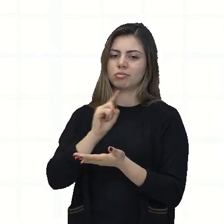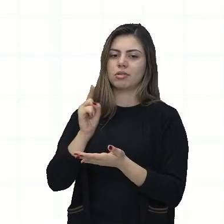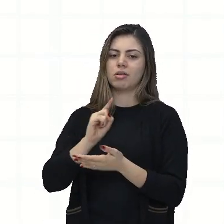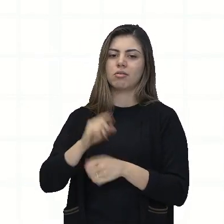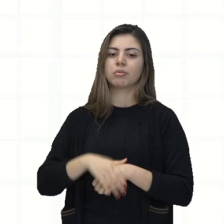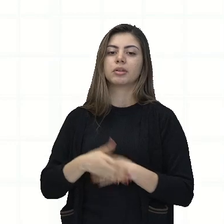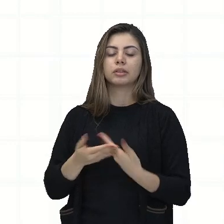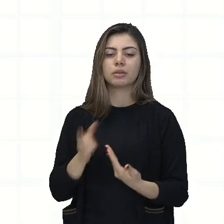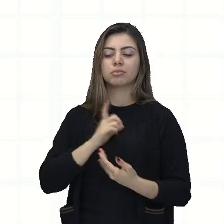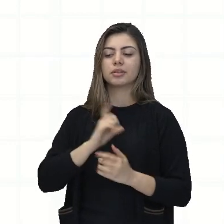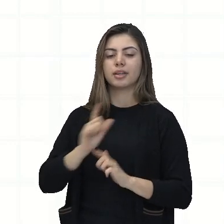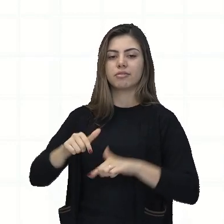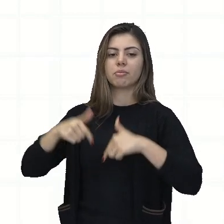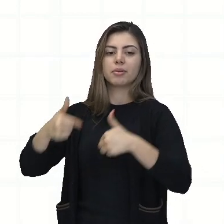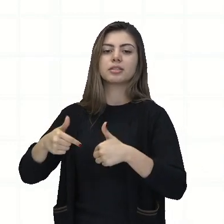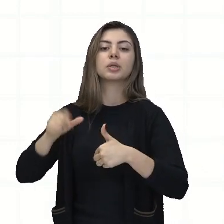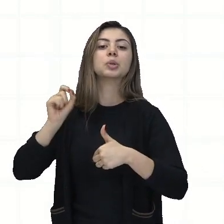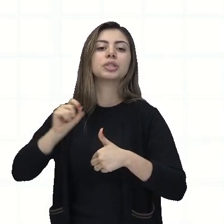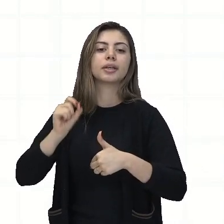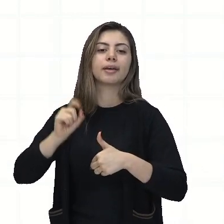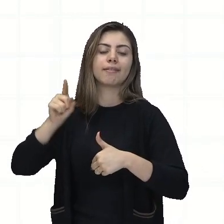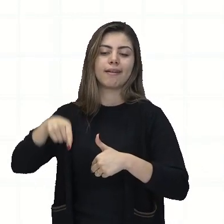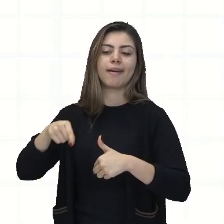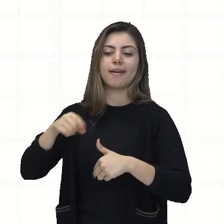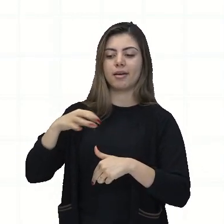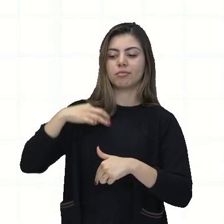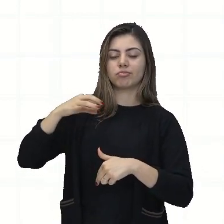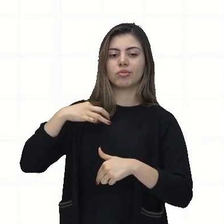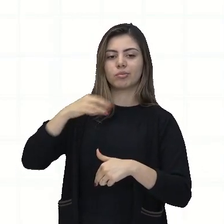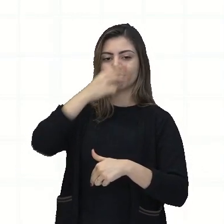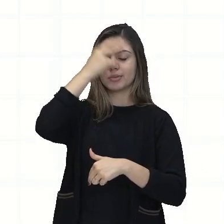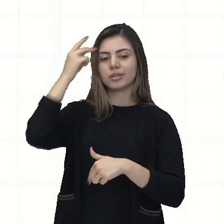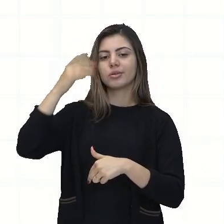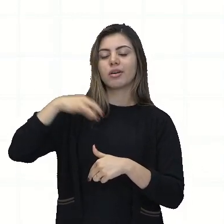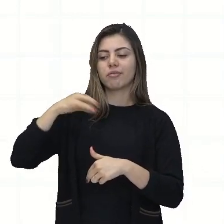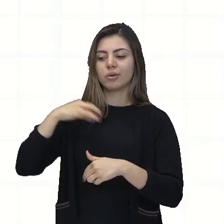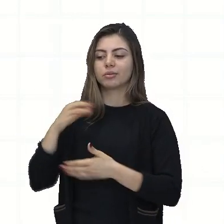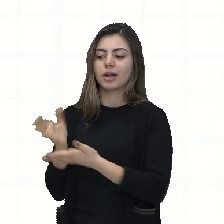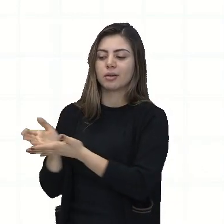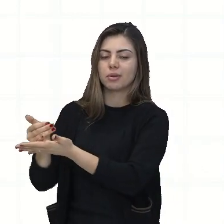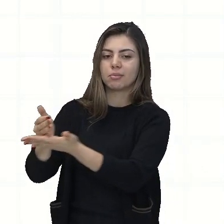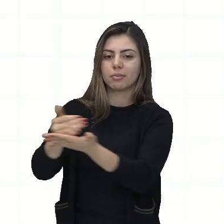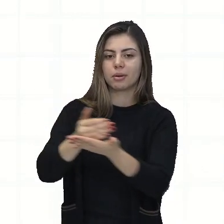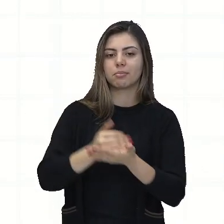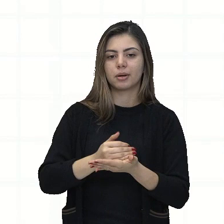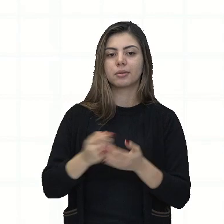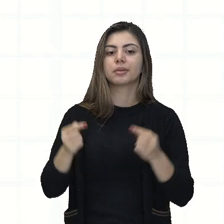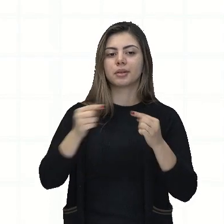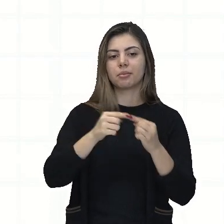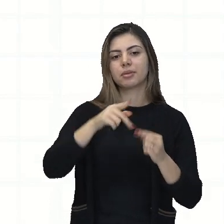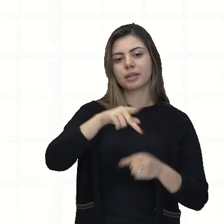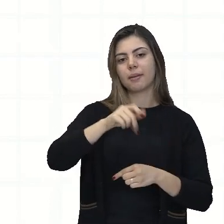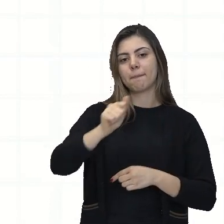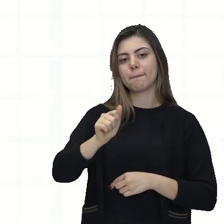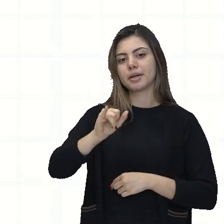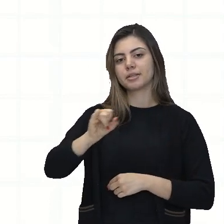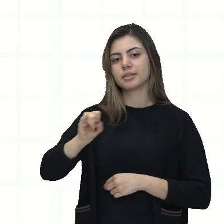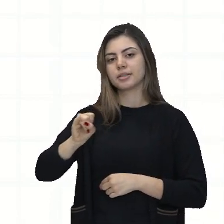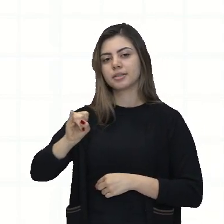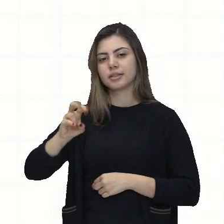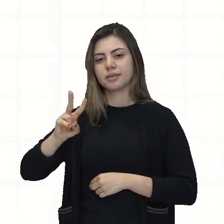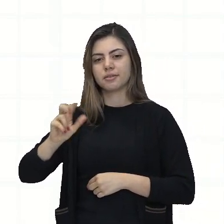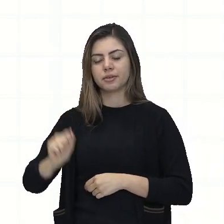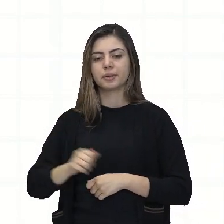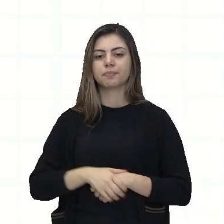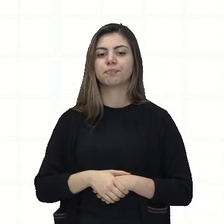pelos também entra, tá? Pelos voluntários, eu vou ter a frase na voz passiva. E pelos escritores,